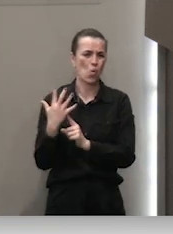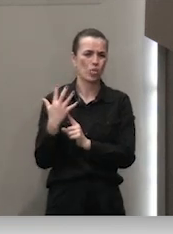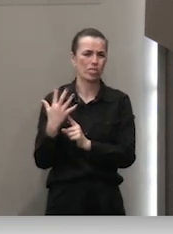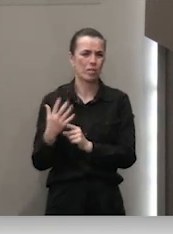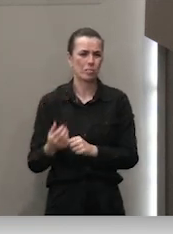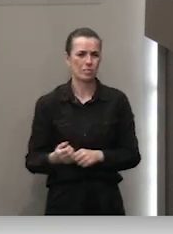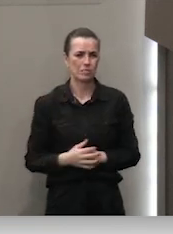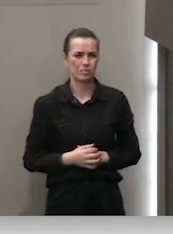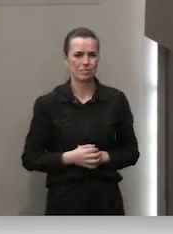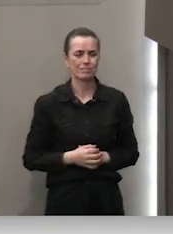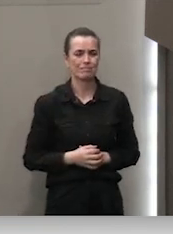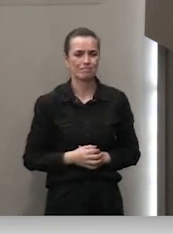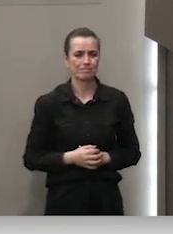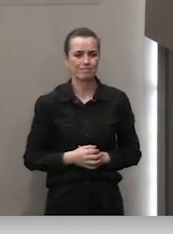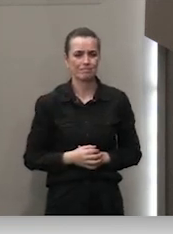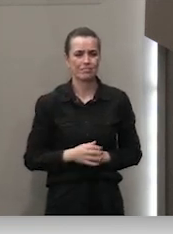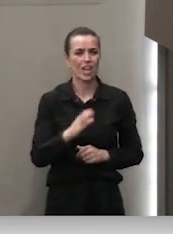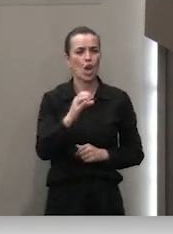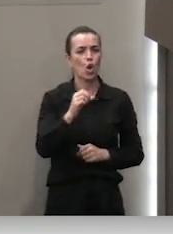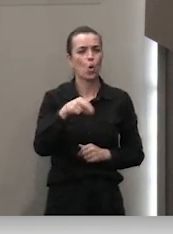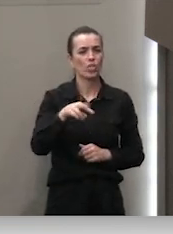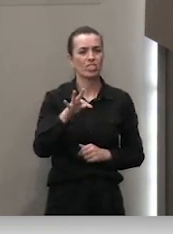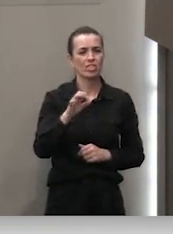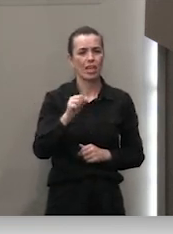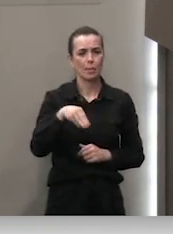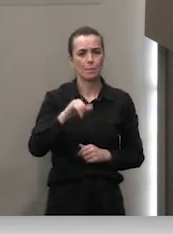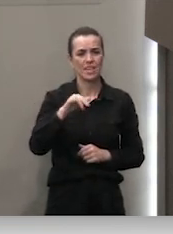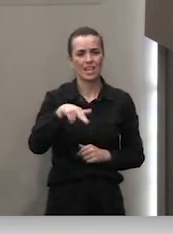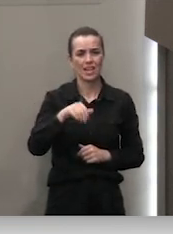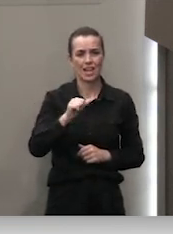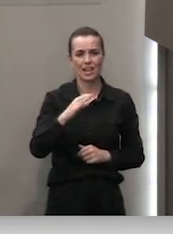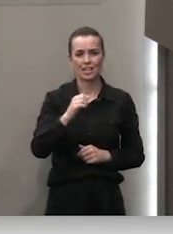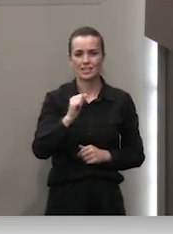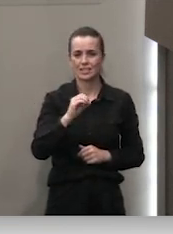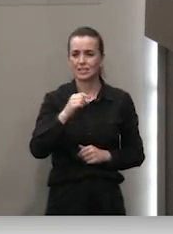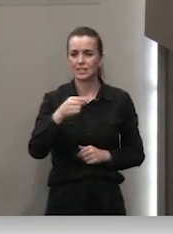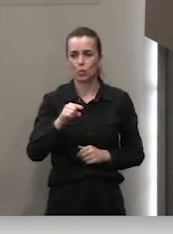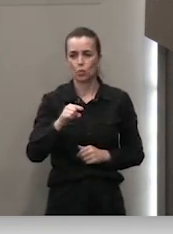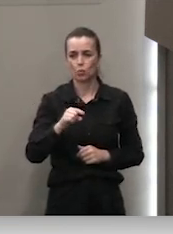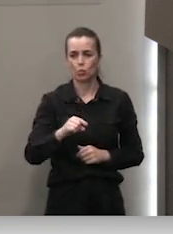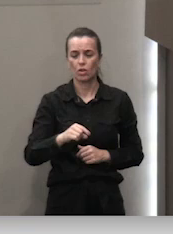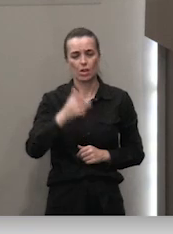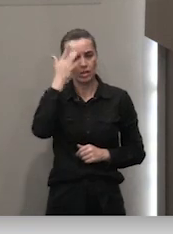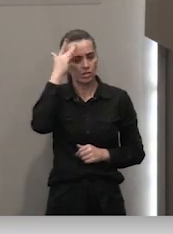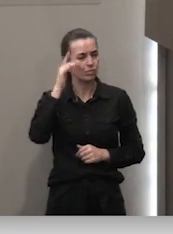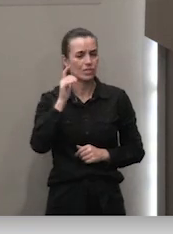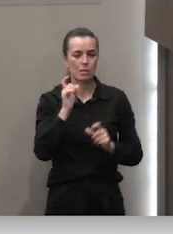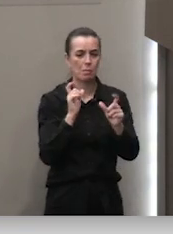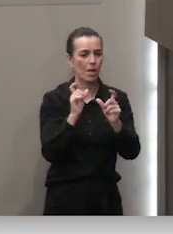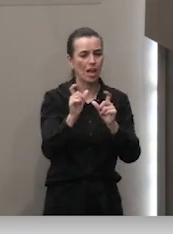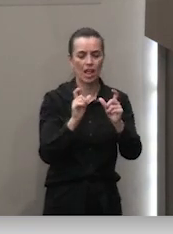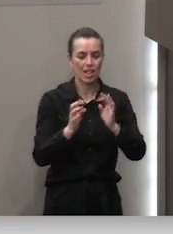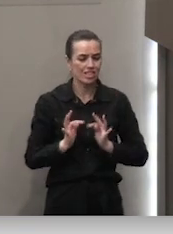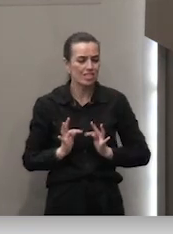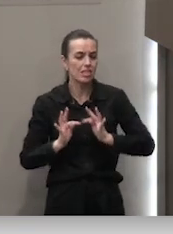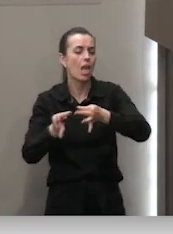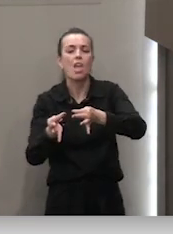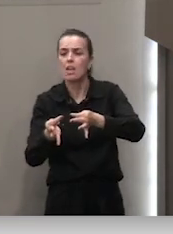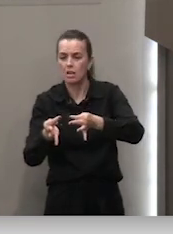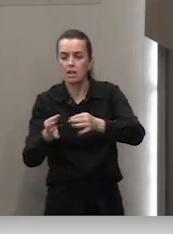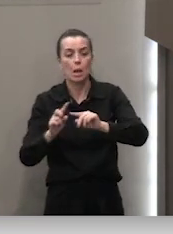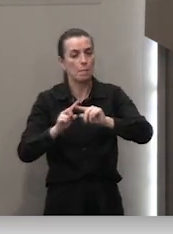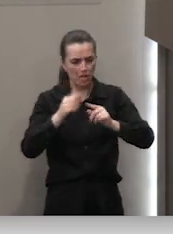esses resíduos, né? Eu não sei quais que são os termos técnicos que se utiliza, mas eu tenho convicção de